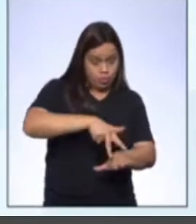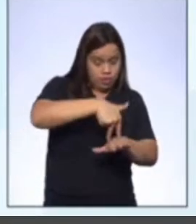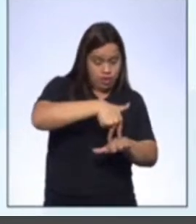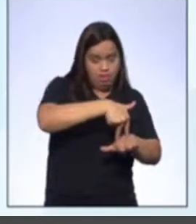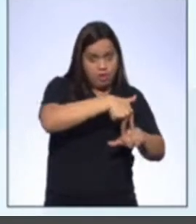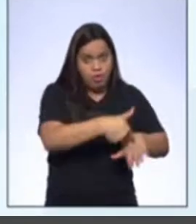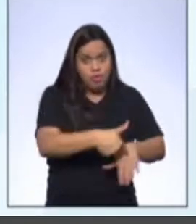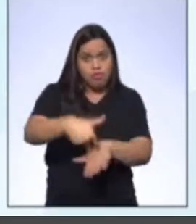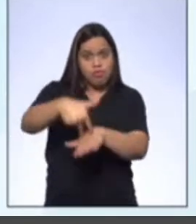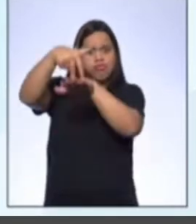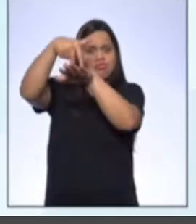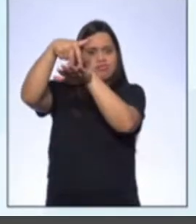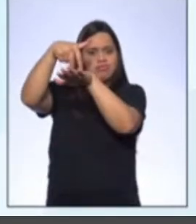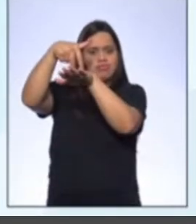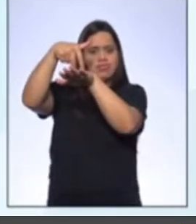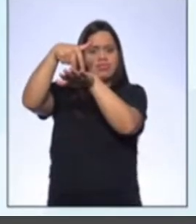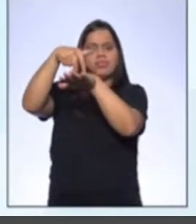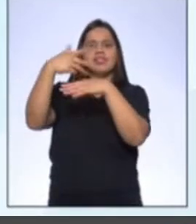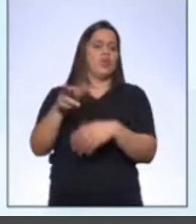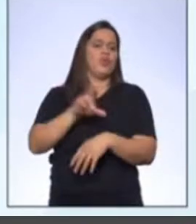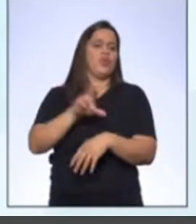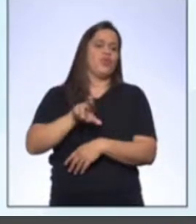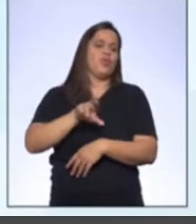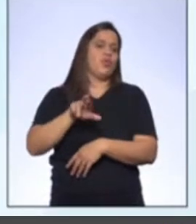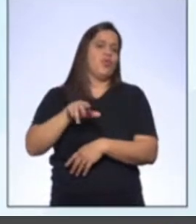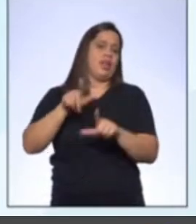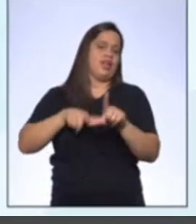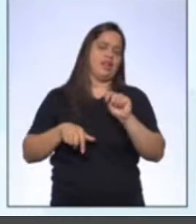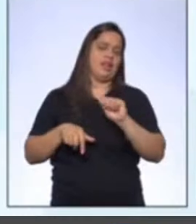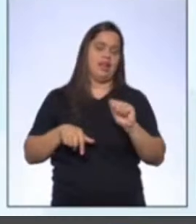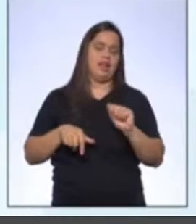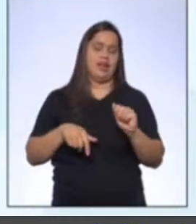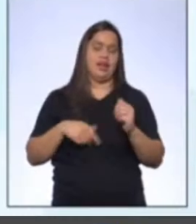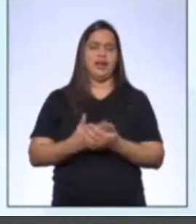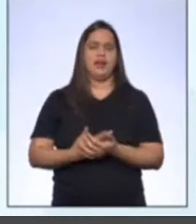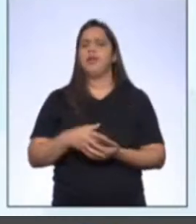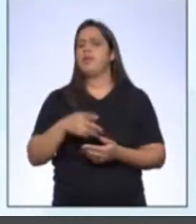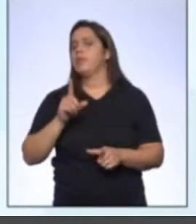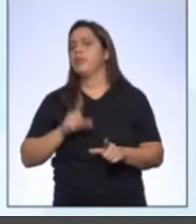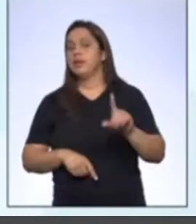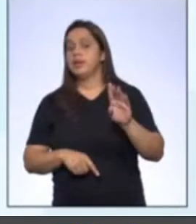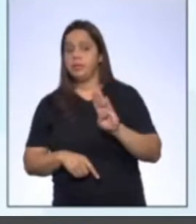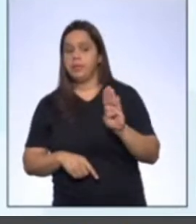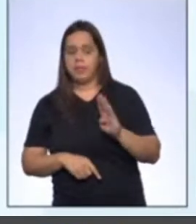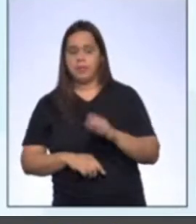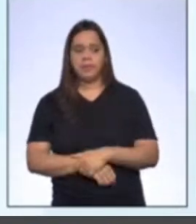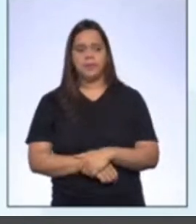está lá no texto. Ó. Então, não é a alternativa A. Vamos ver a alternativa B.